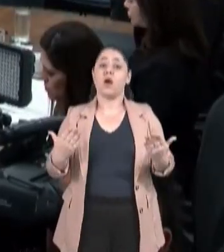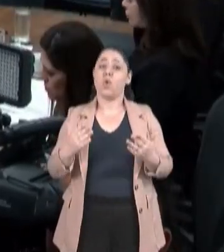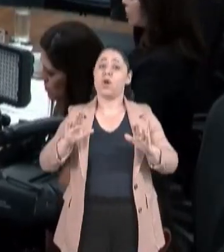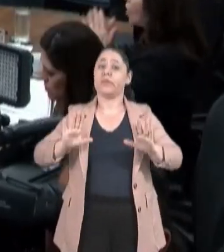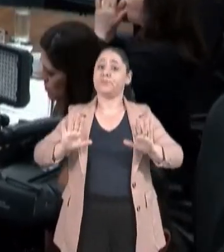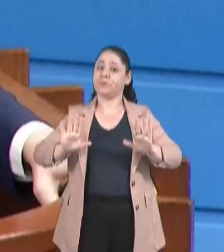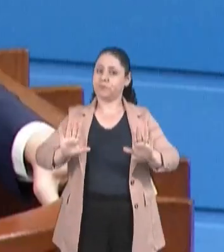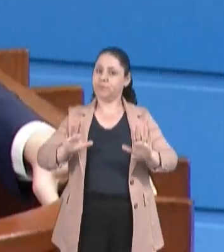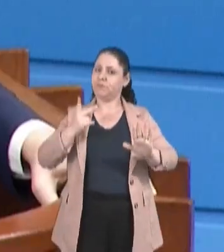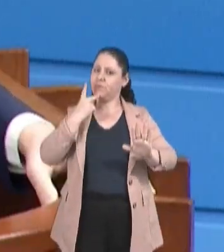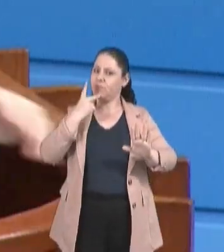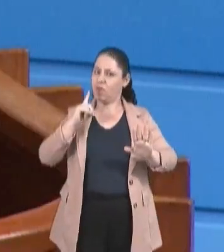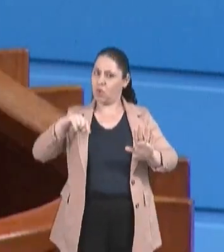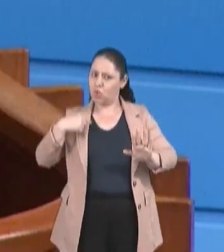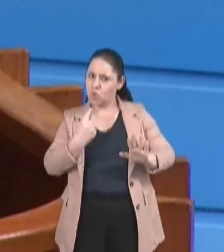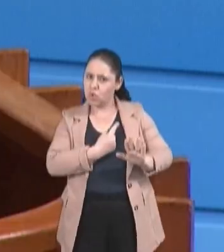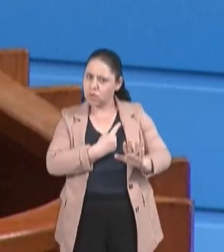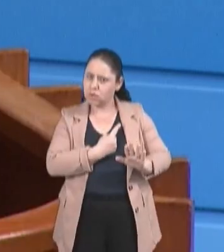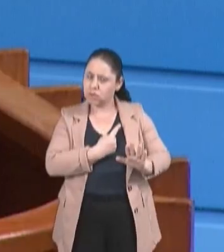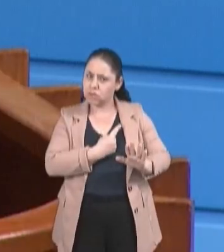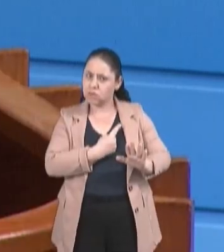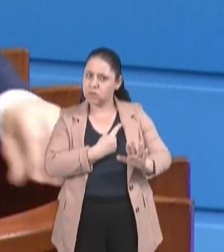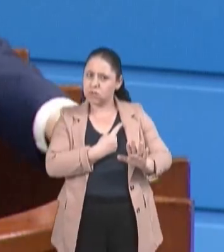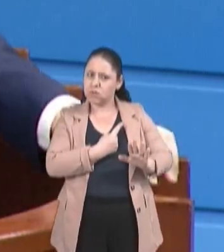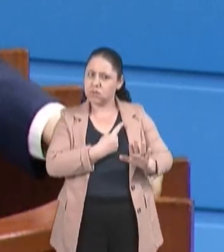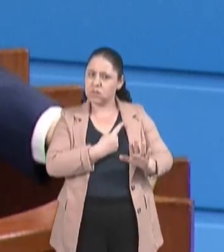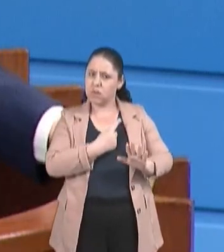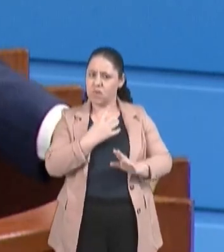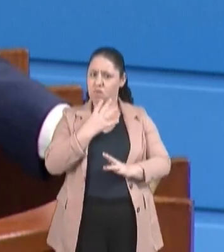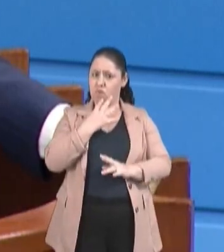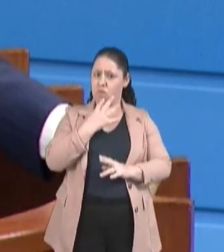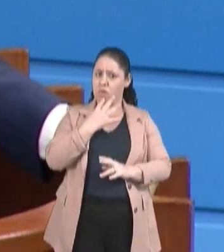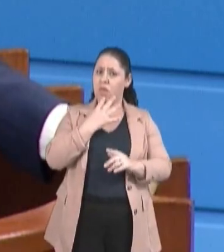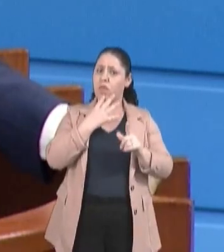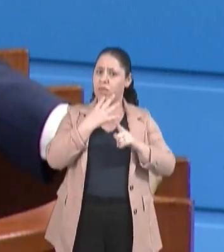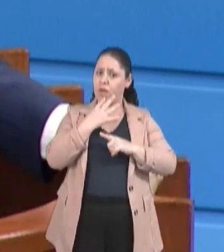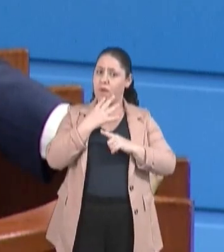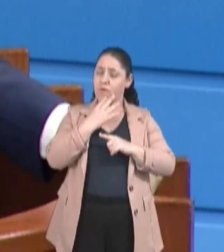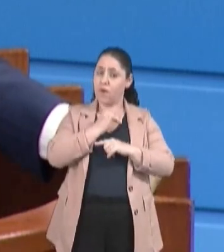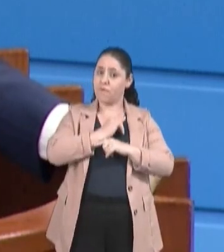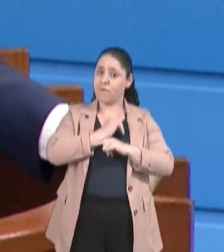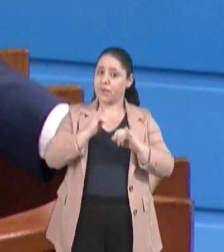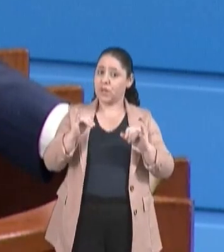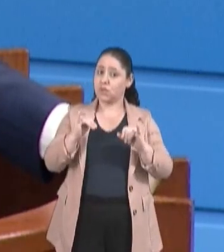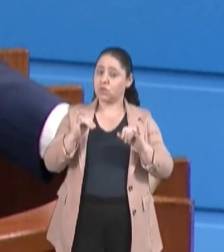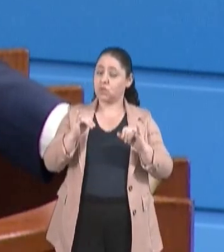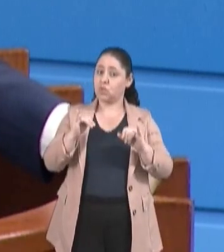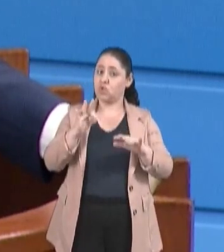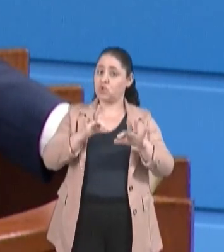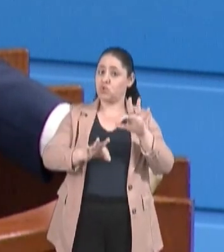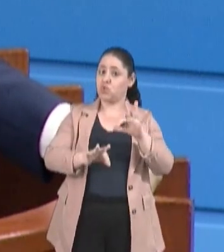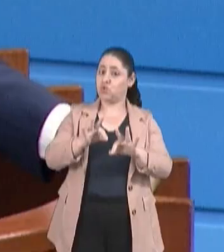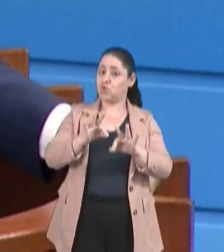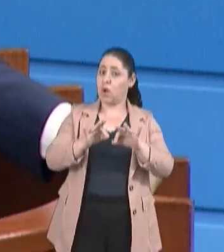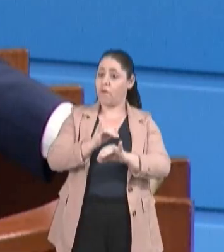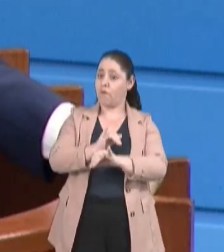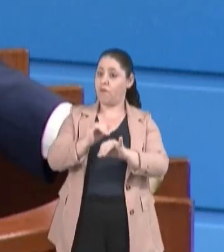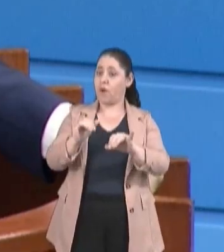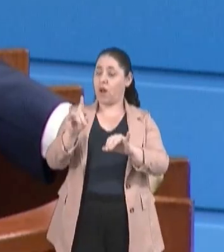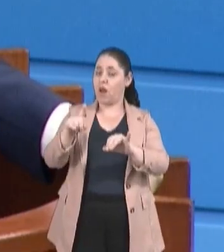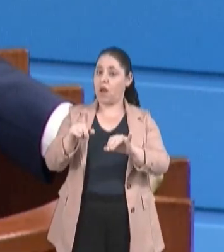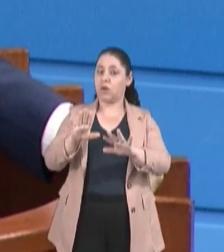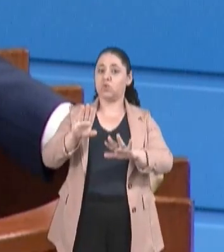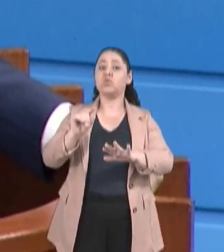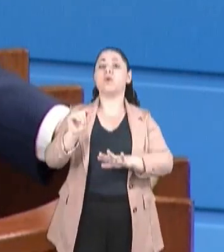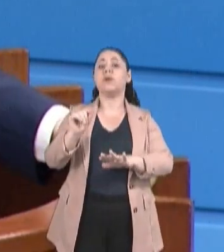Agora, falar que nós, que tivemos conhecimento de uma notificação extrajudicial de